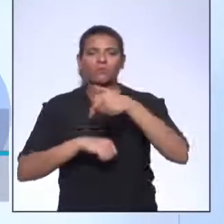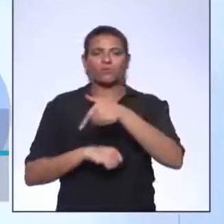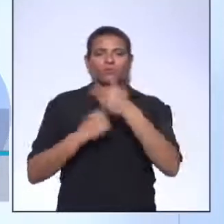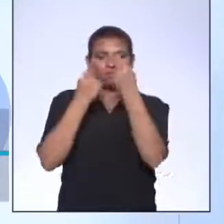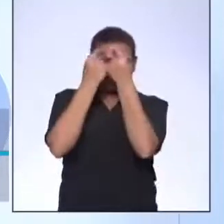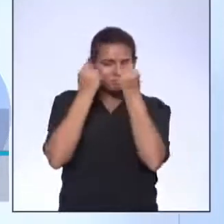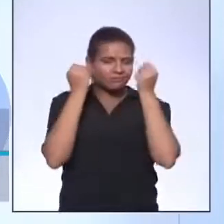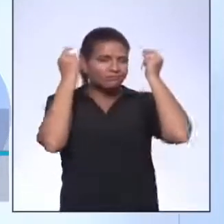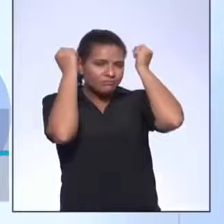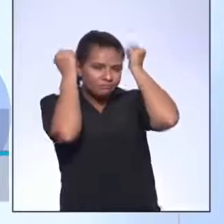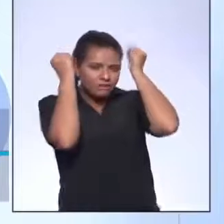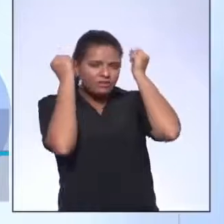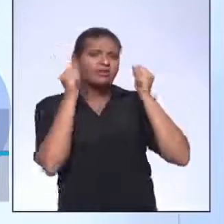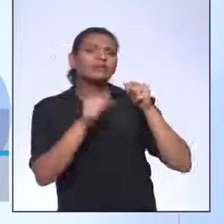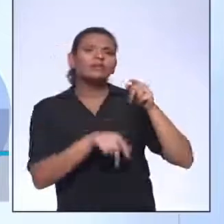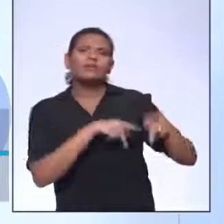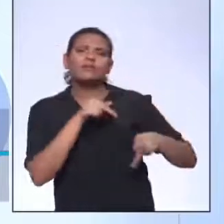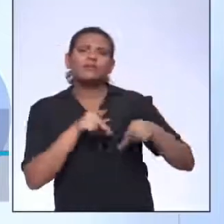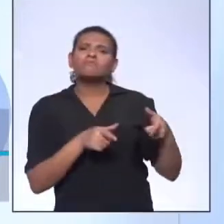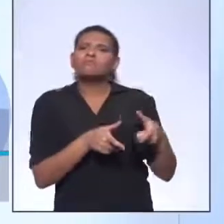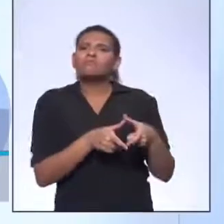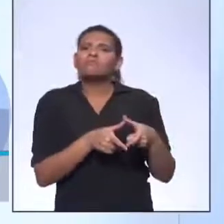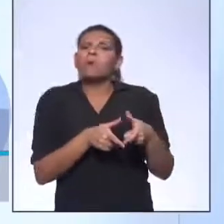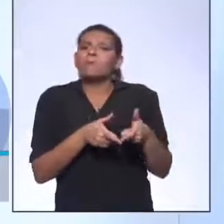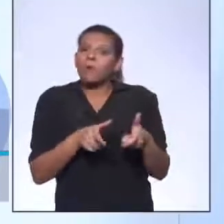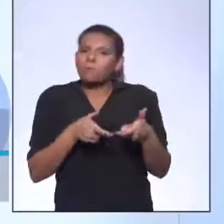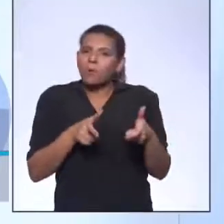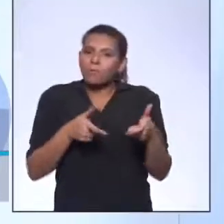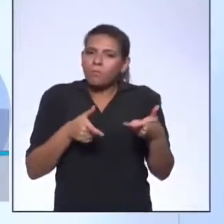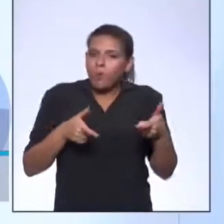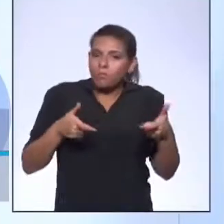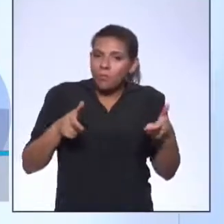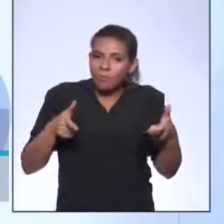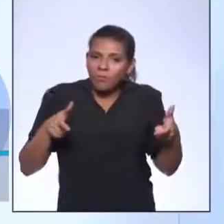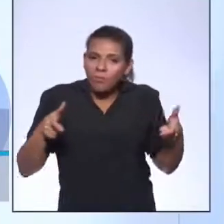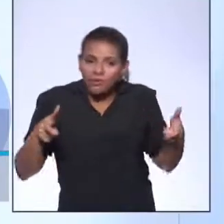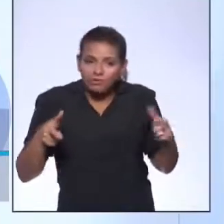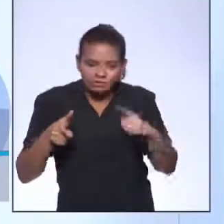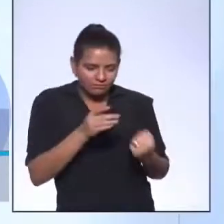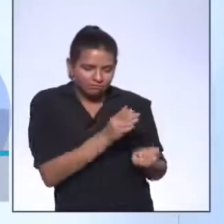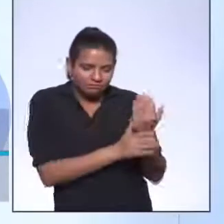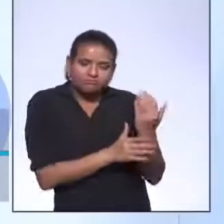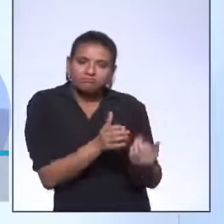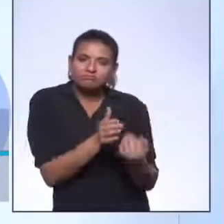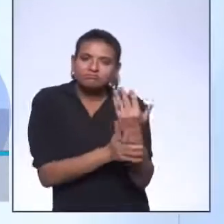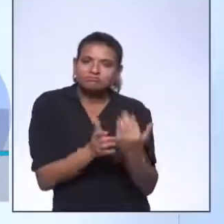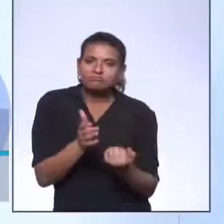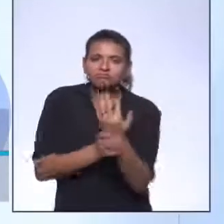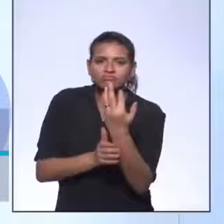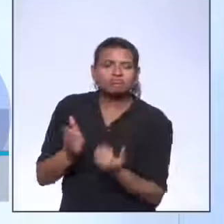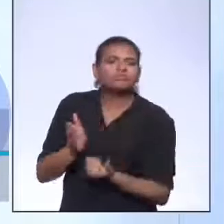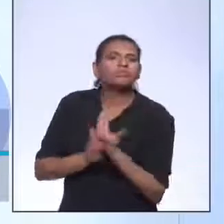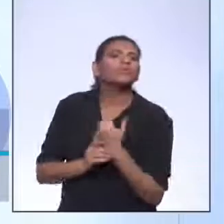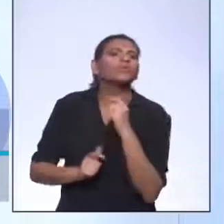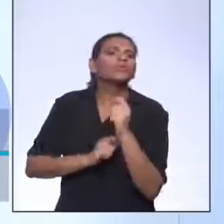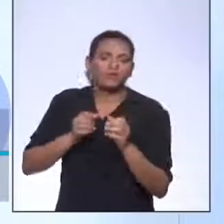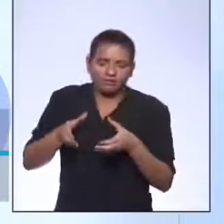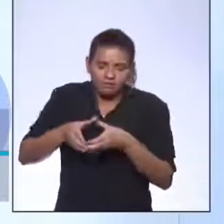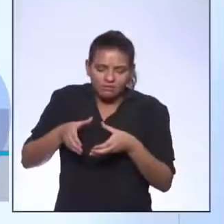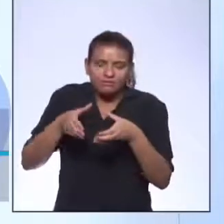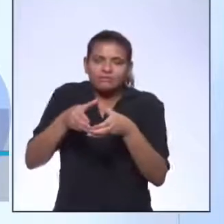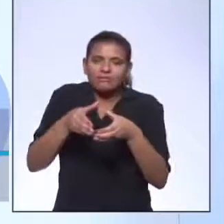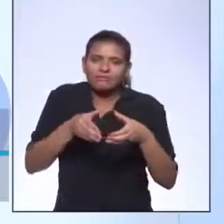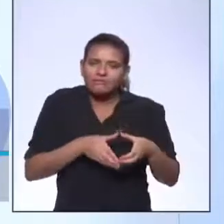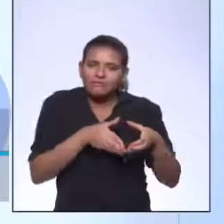crescer, e crescer, e crescer, e elas formam pequenos guenos. Esses guenos são sociedades